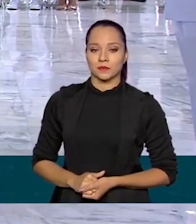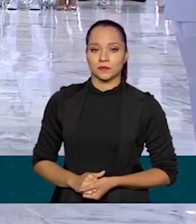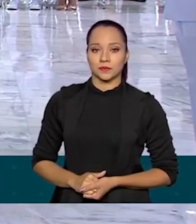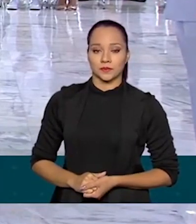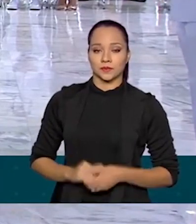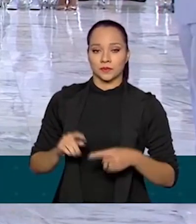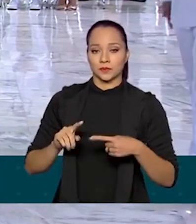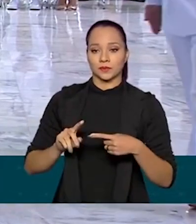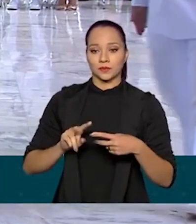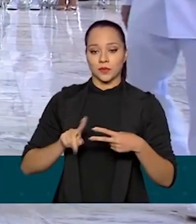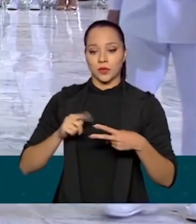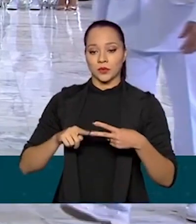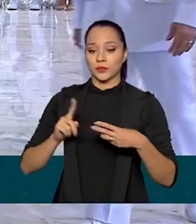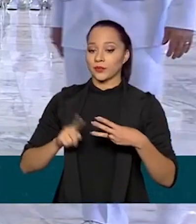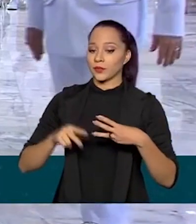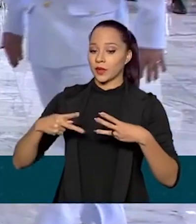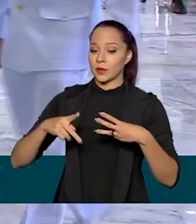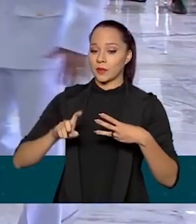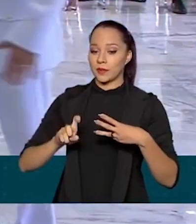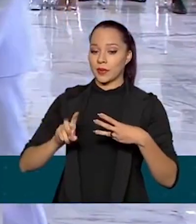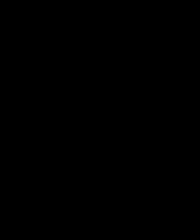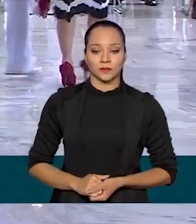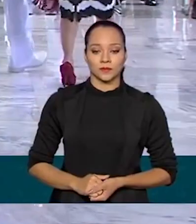Pedro Luiz Gueiros Taluá.